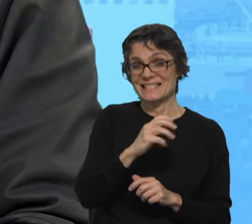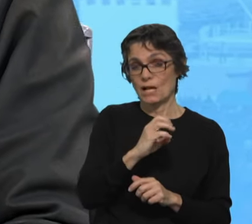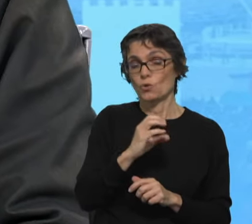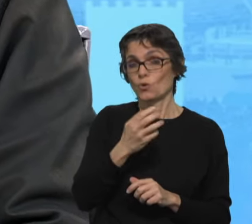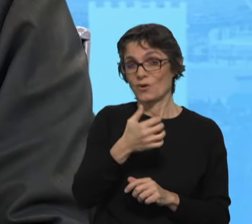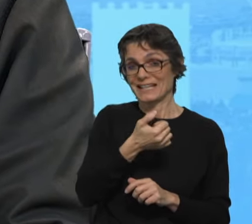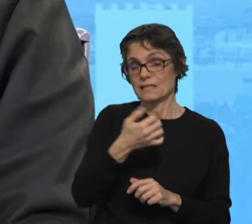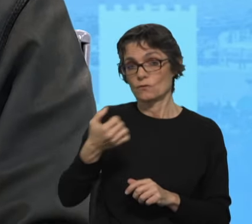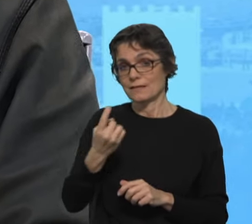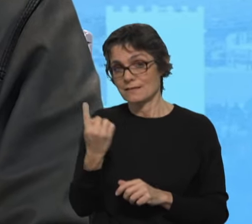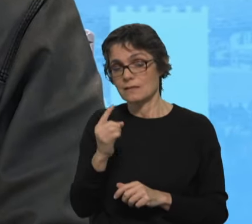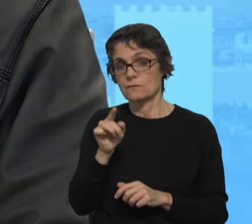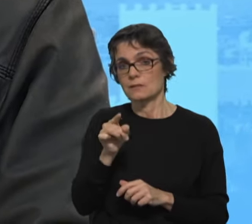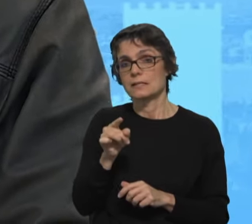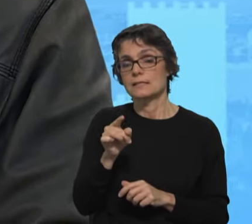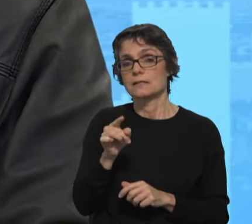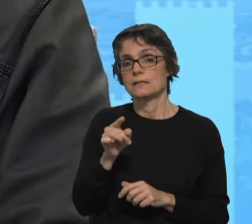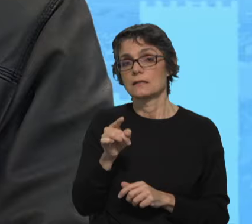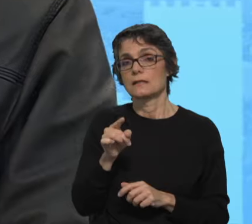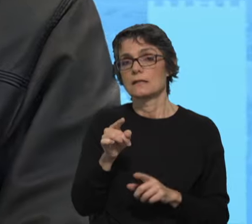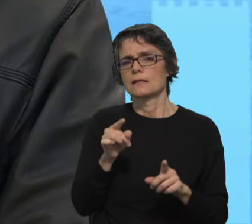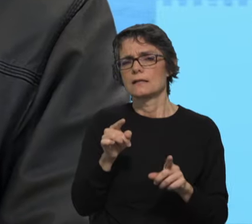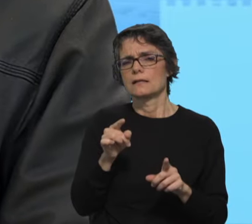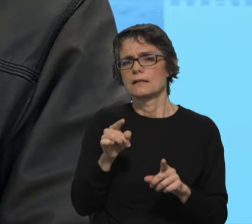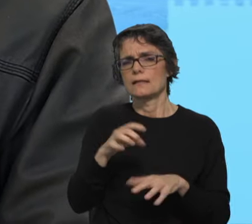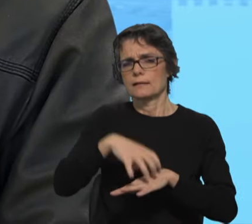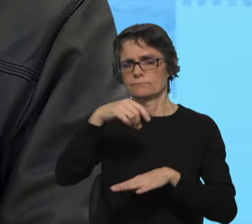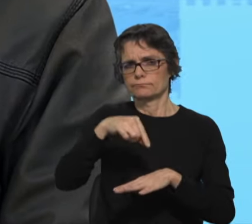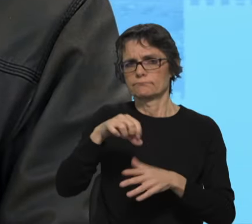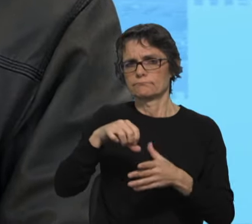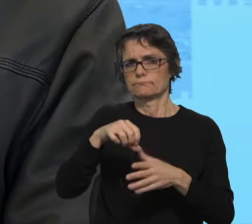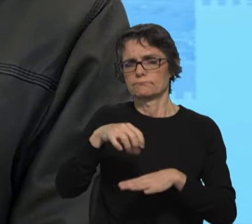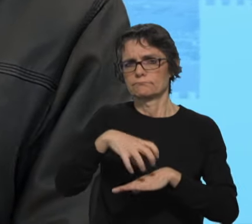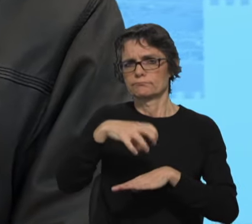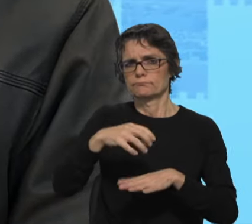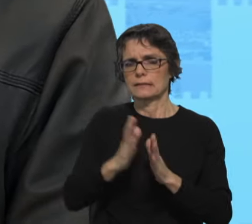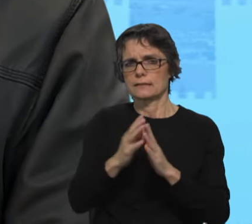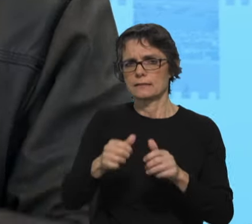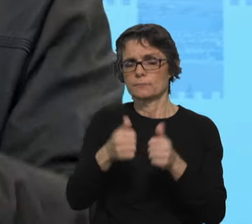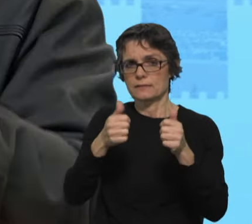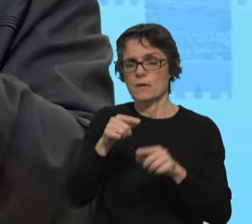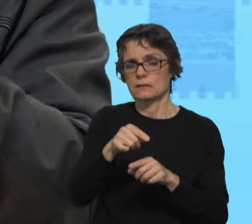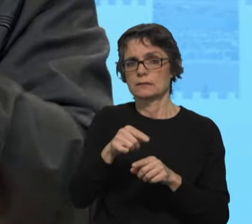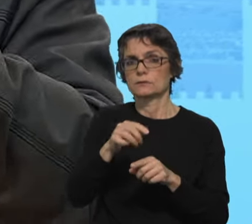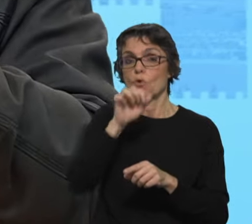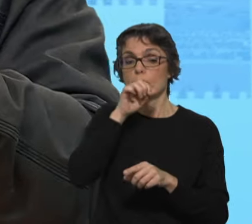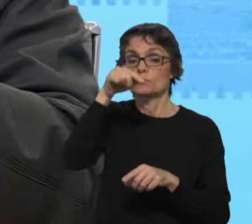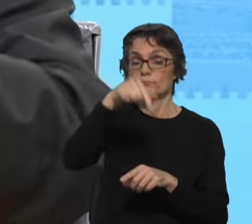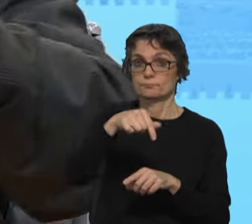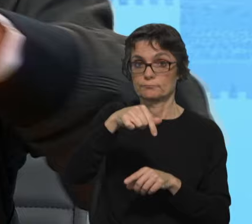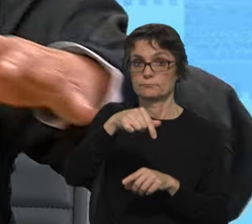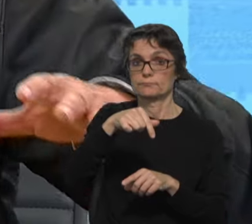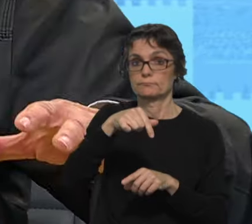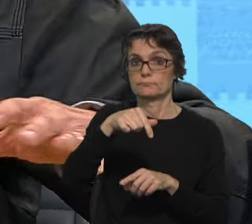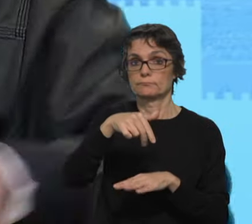foi sede de diocese era a diocese egit niense presença de bispo portanto quer dizer